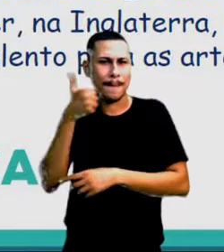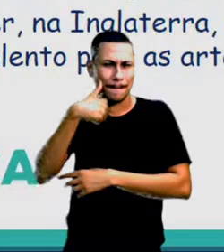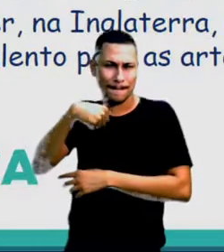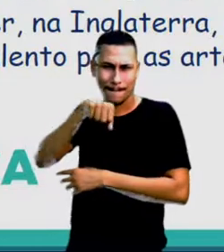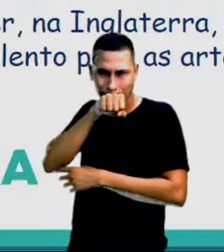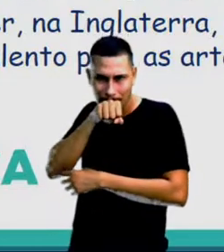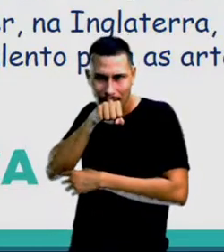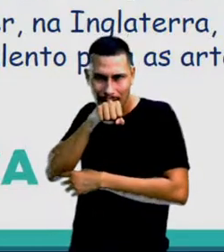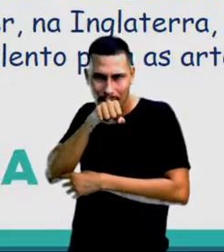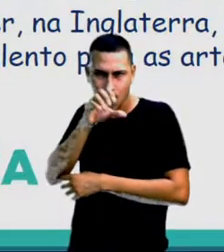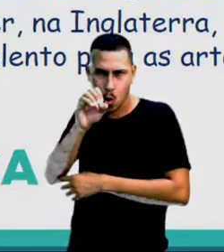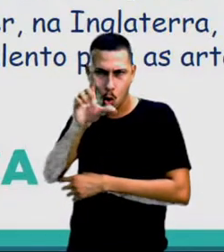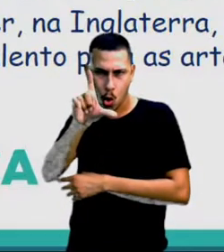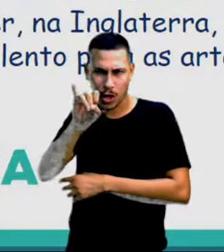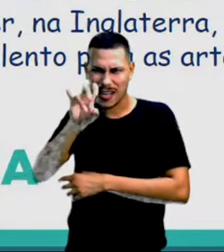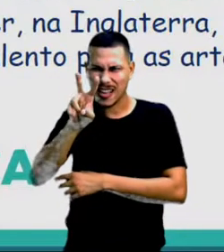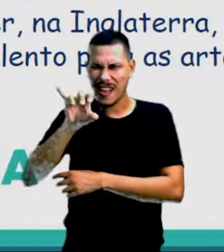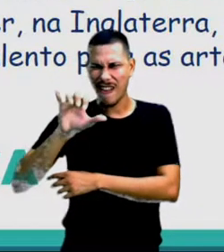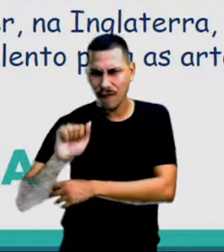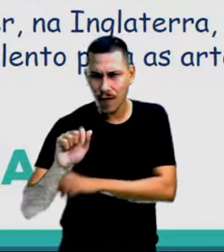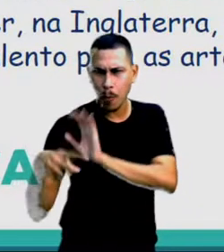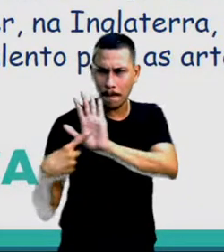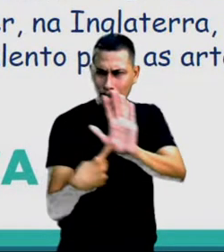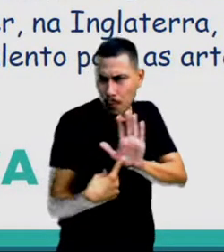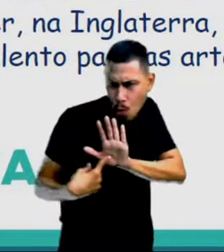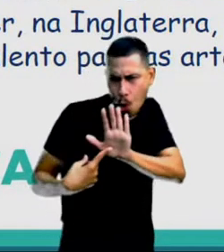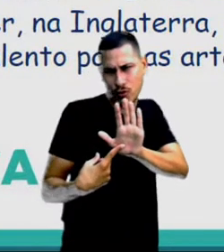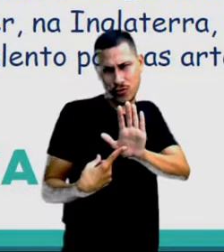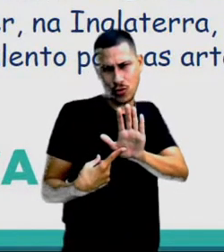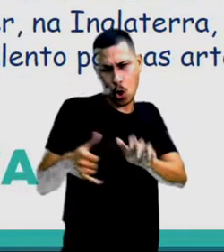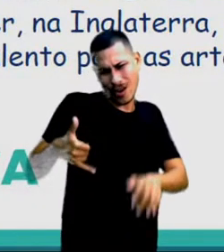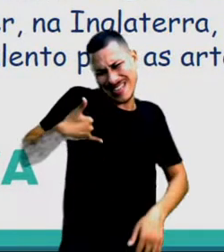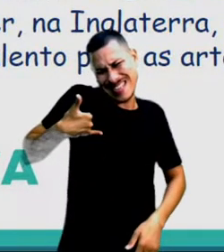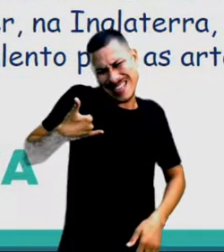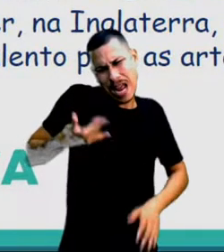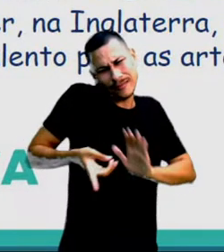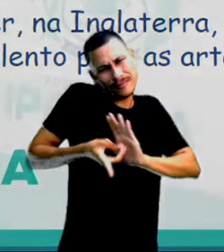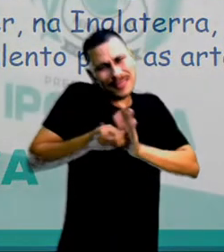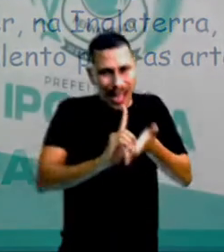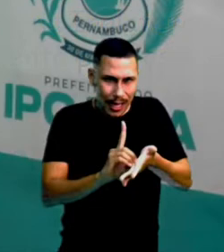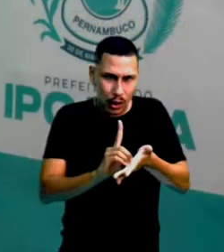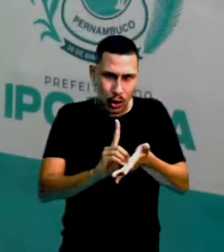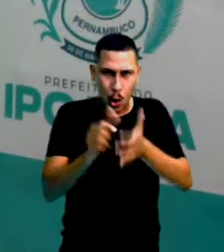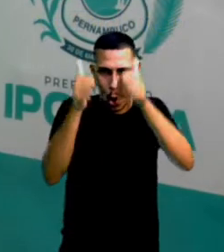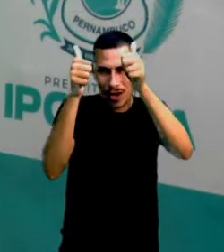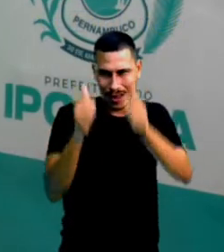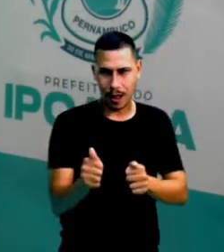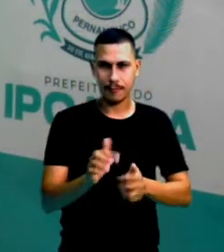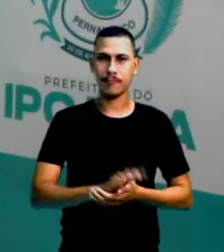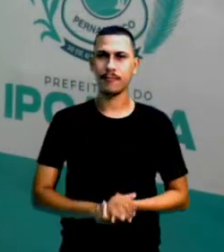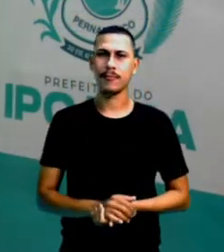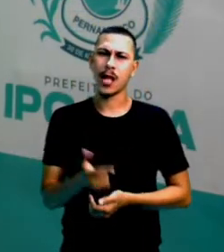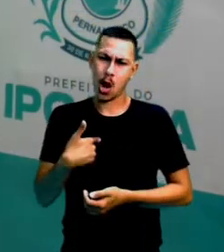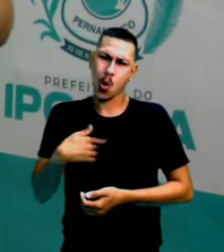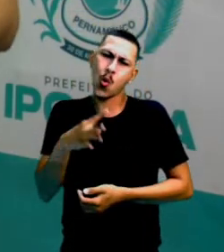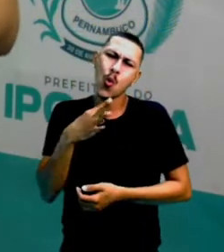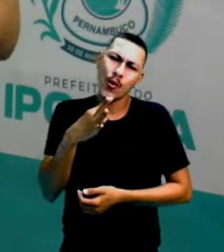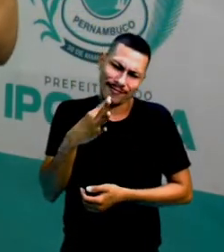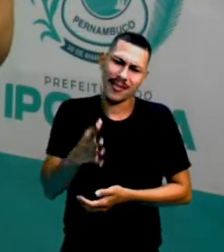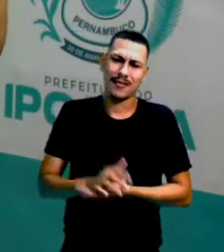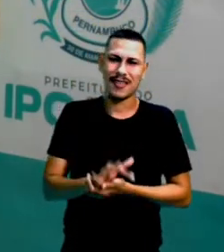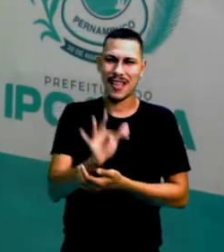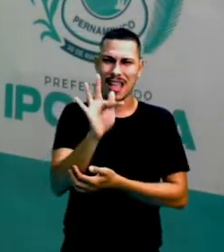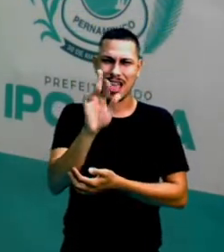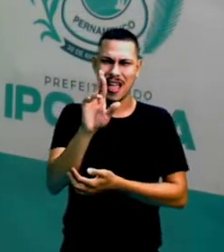dele, desde cedo revelou seu talento para as artes. Eu conheci o Francisco Brennan,